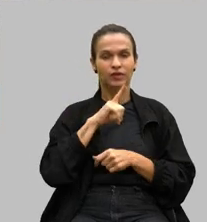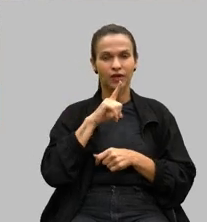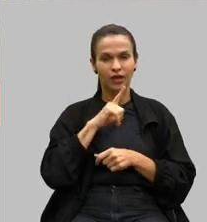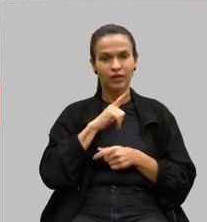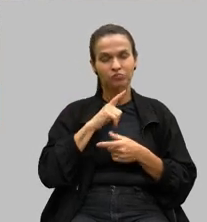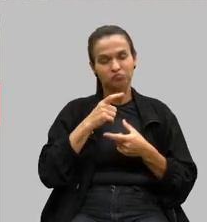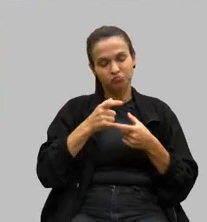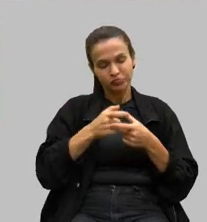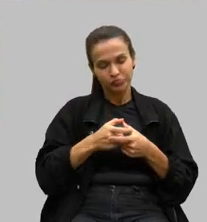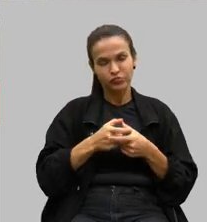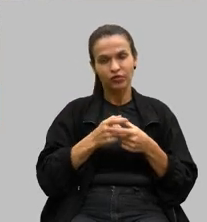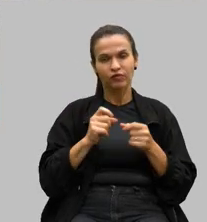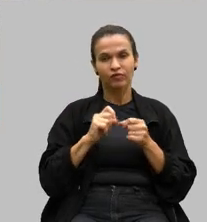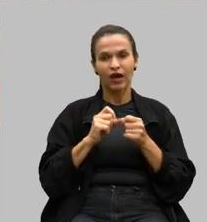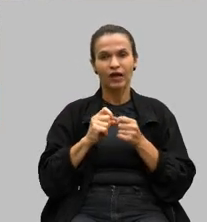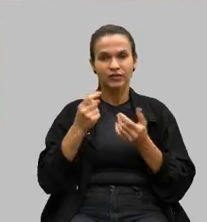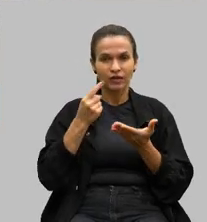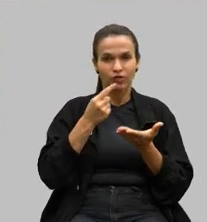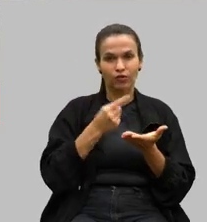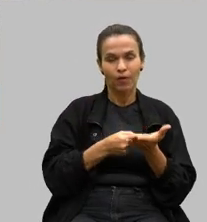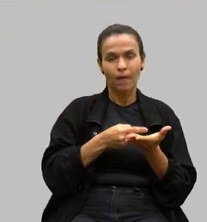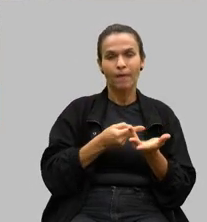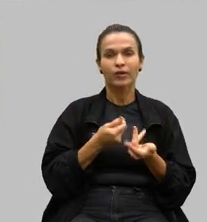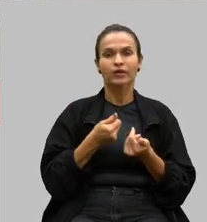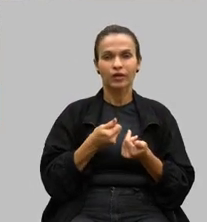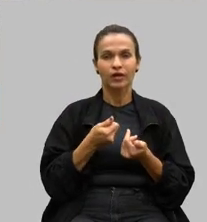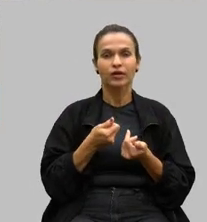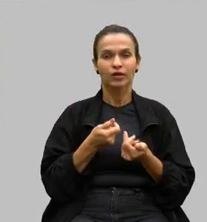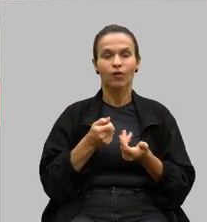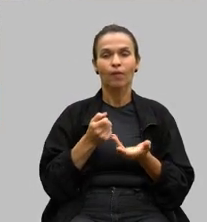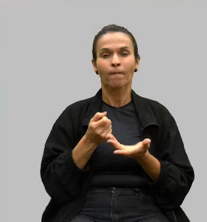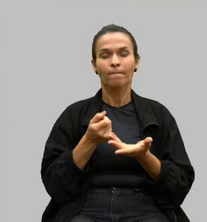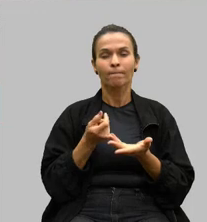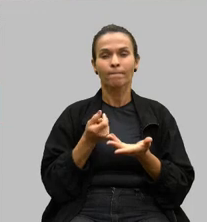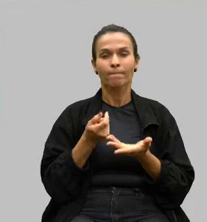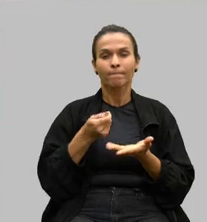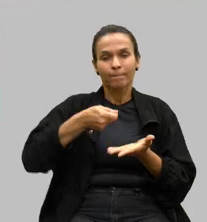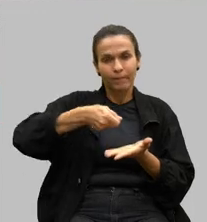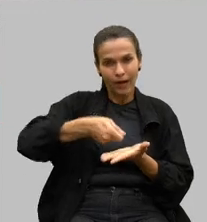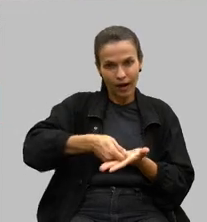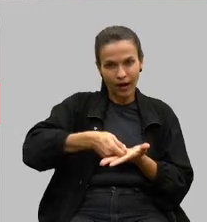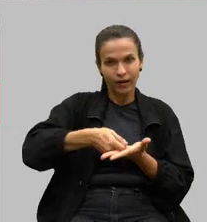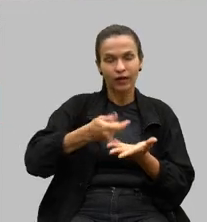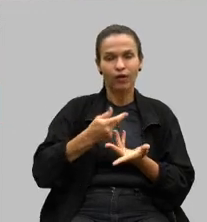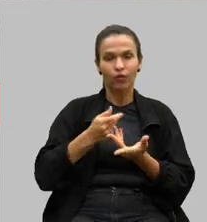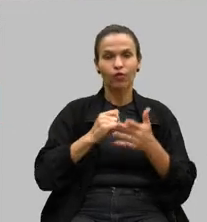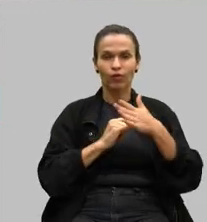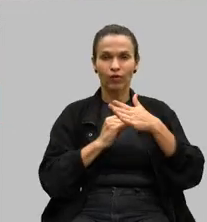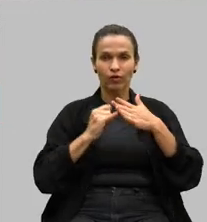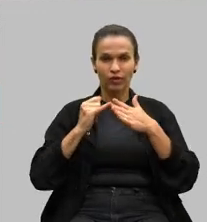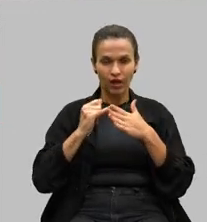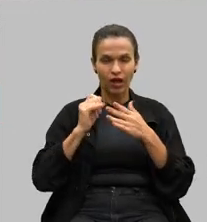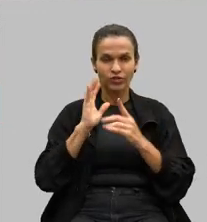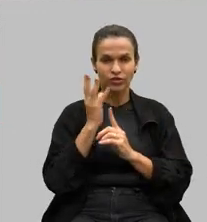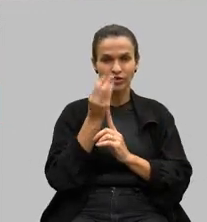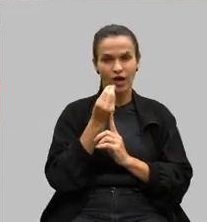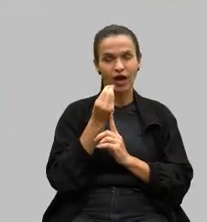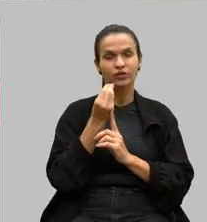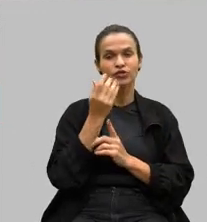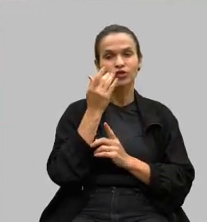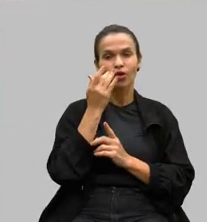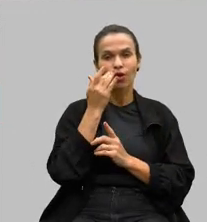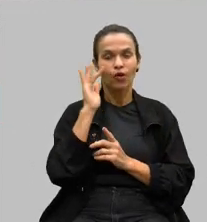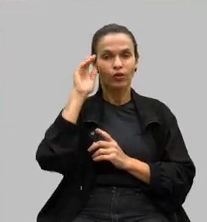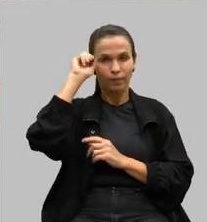fazem convênio e eles pagam a conta com a soria eh da fundação de arte de Ouro Preto e